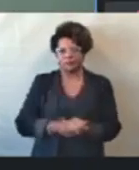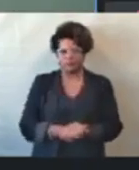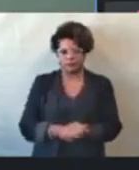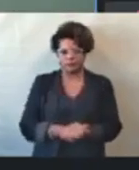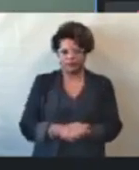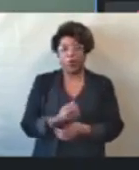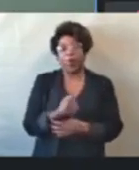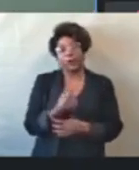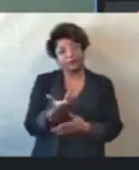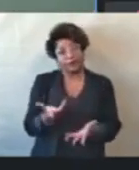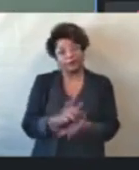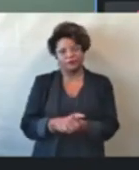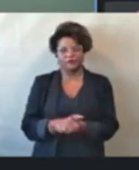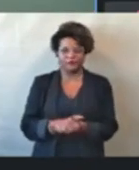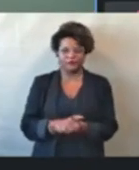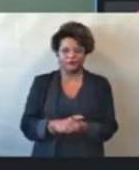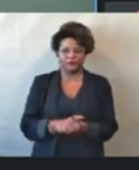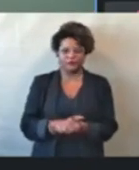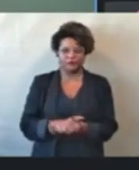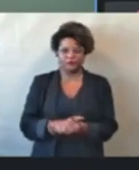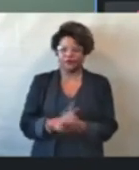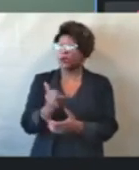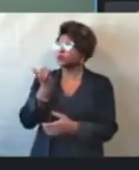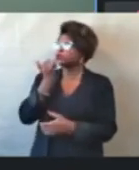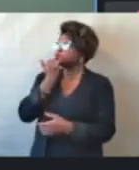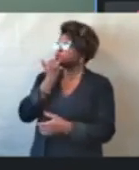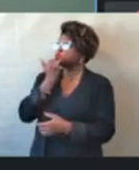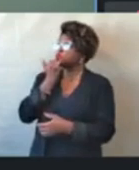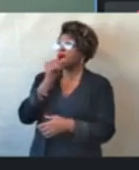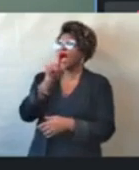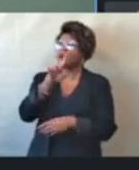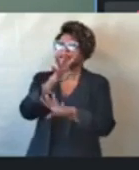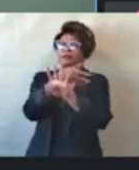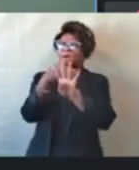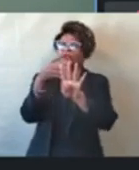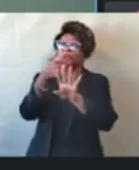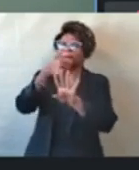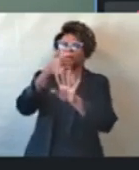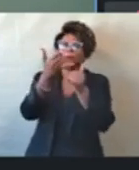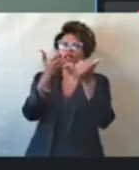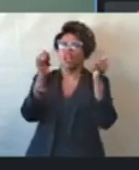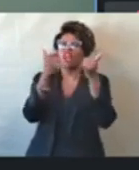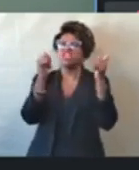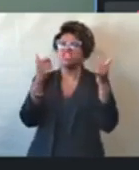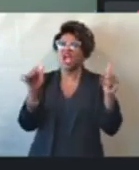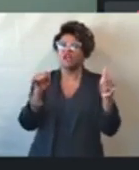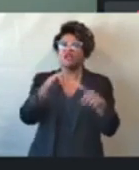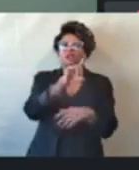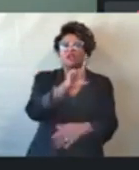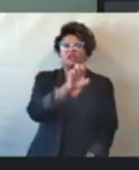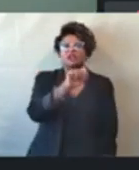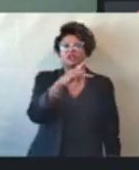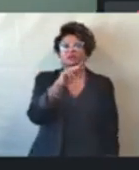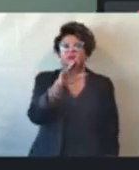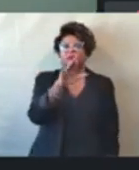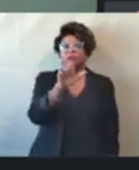Dessa primeira... desculpa. Na primeira linha da despesa de capital. Tá, despesa de